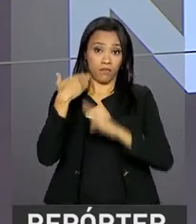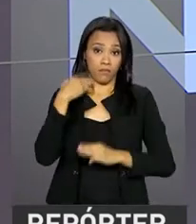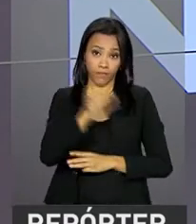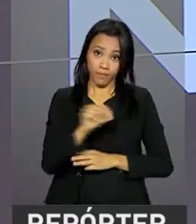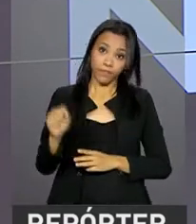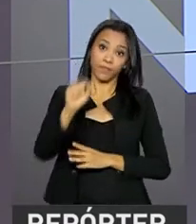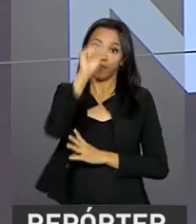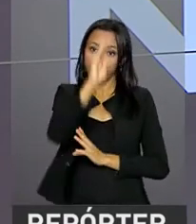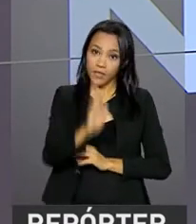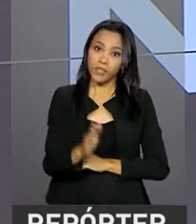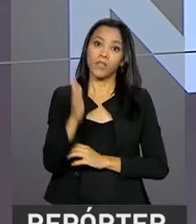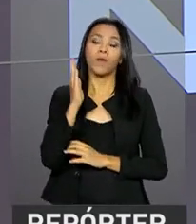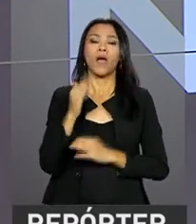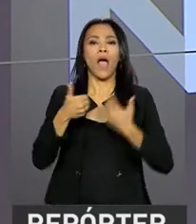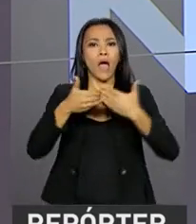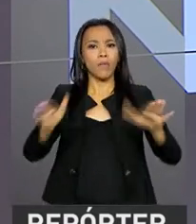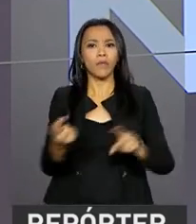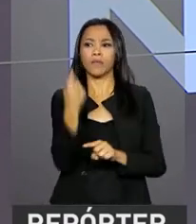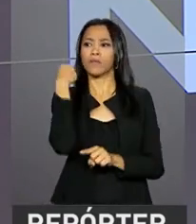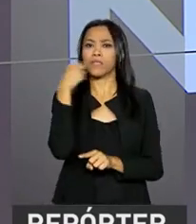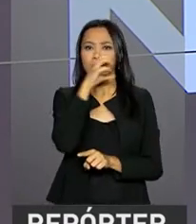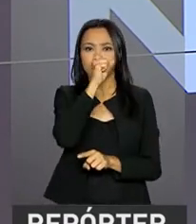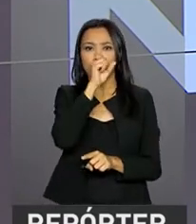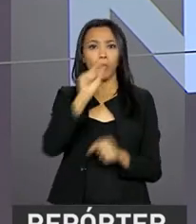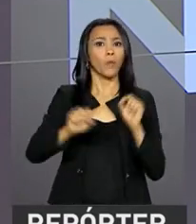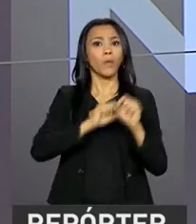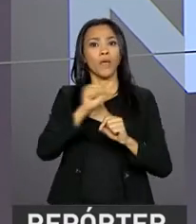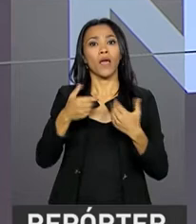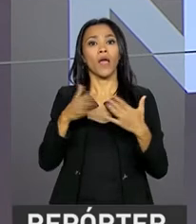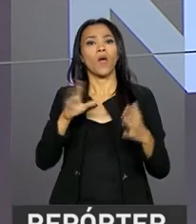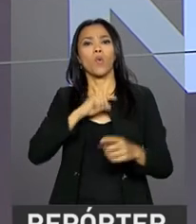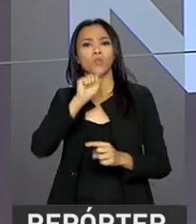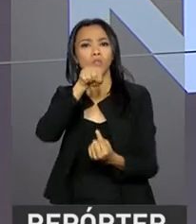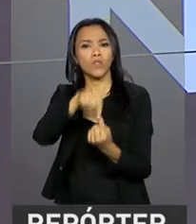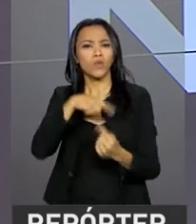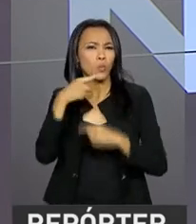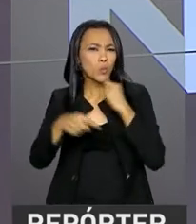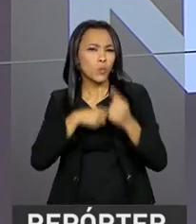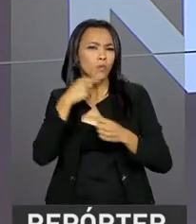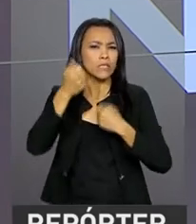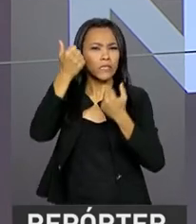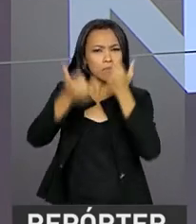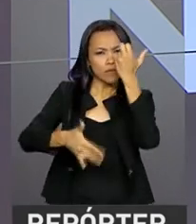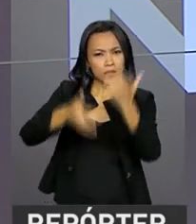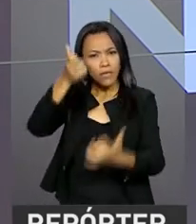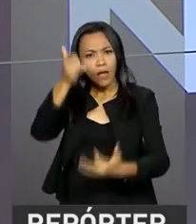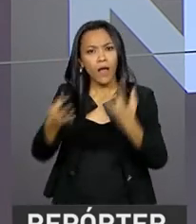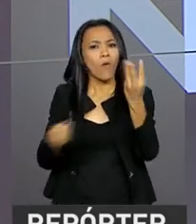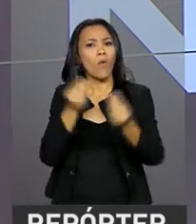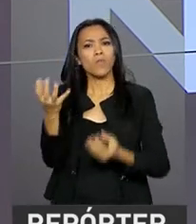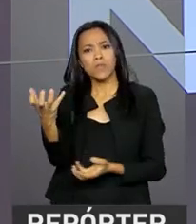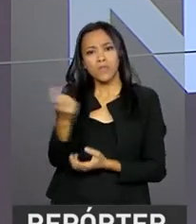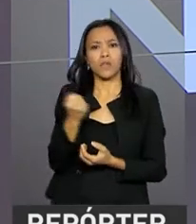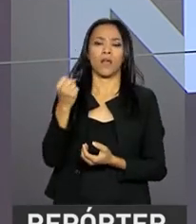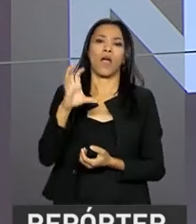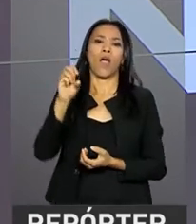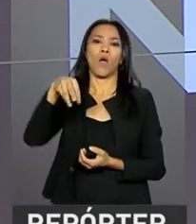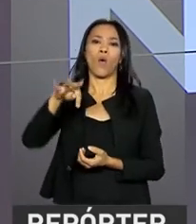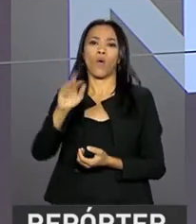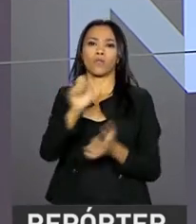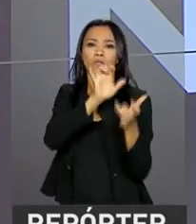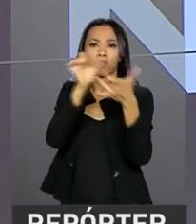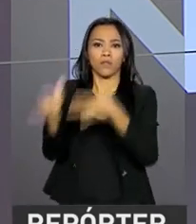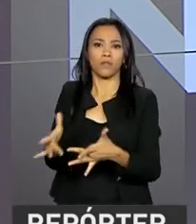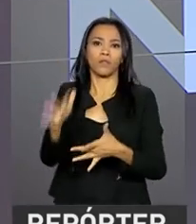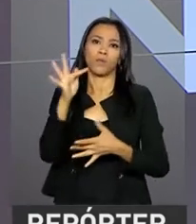o país abriram neste sábado para tirar dúvidas e dar informações sobre o saque nas contas inativas fgf